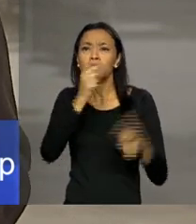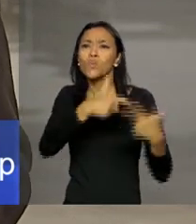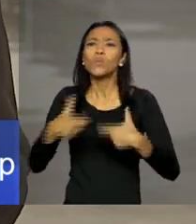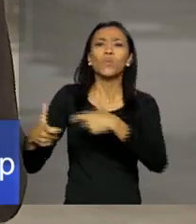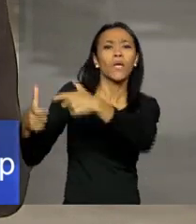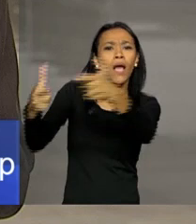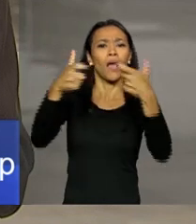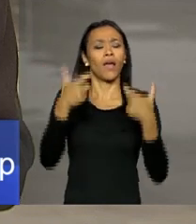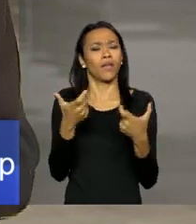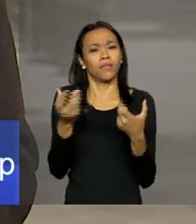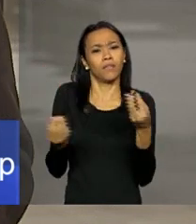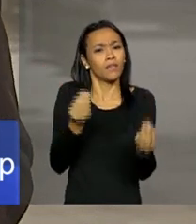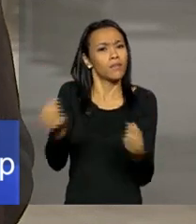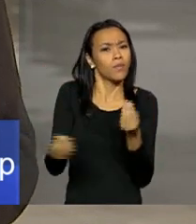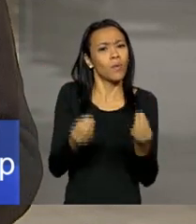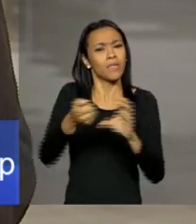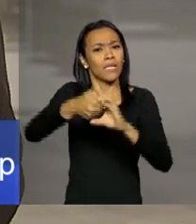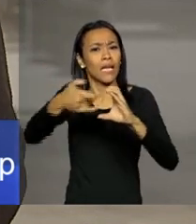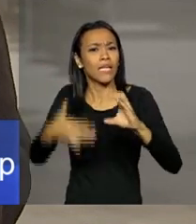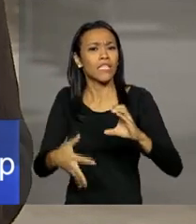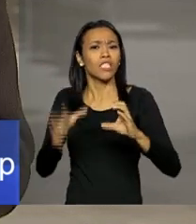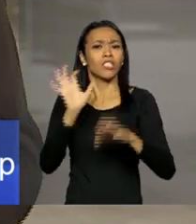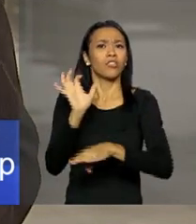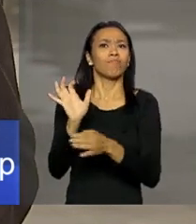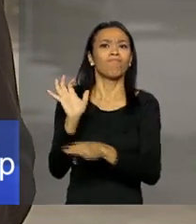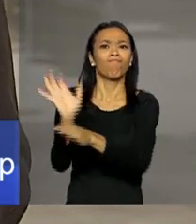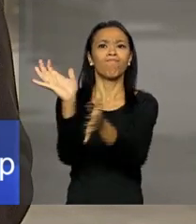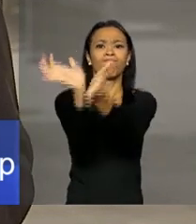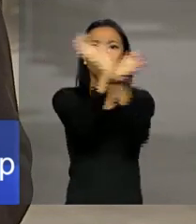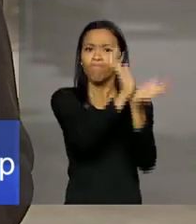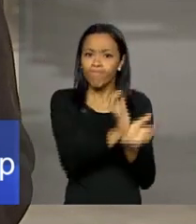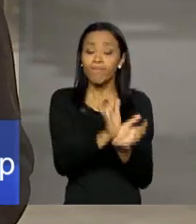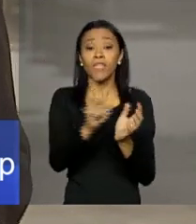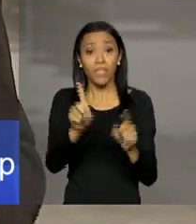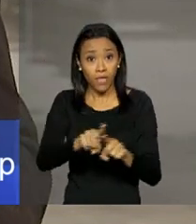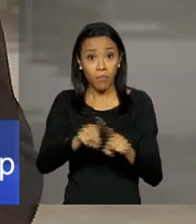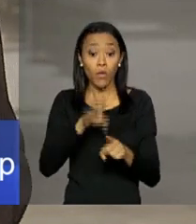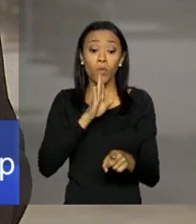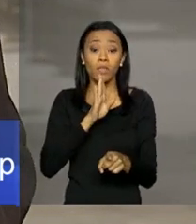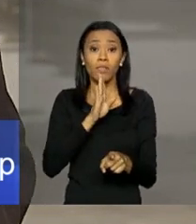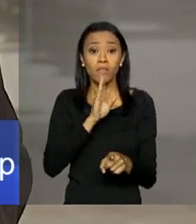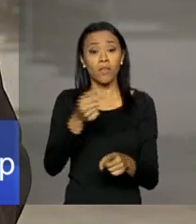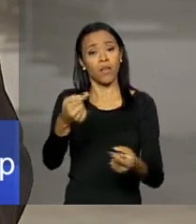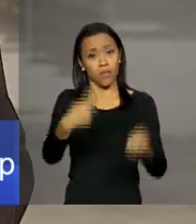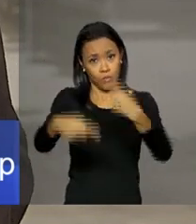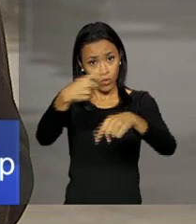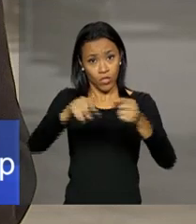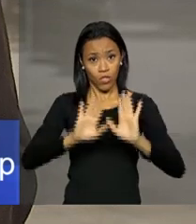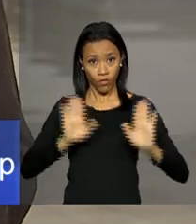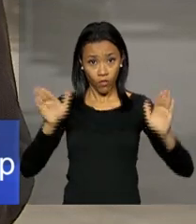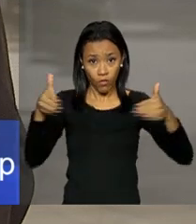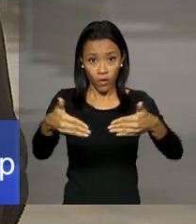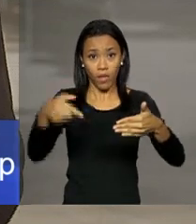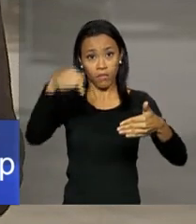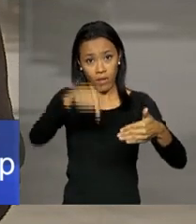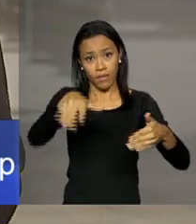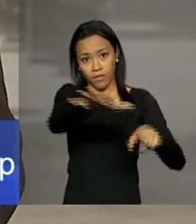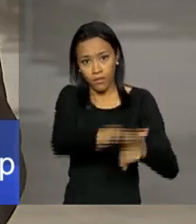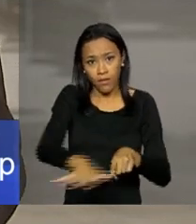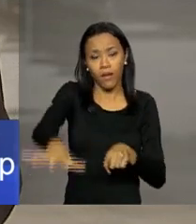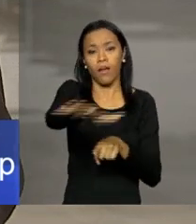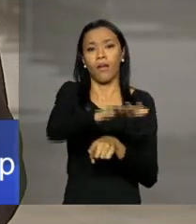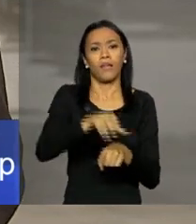onde está presente e também monitorar as políticas públicas voltadas para esse setor o portal do